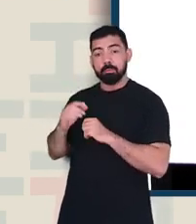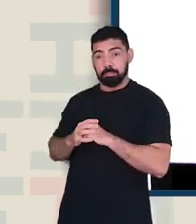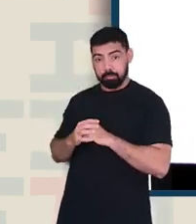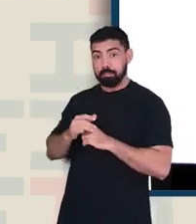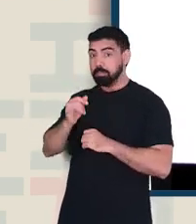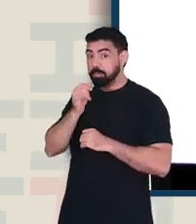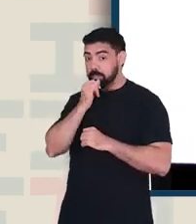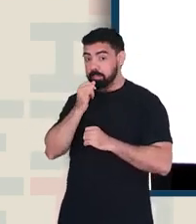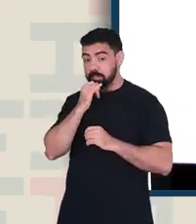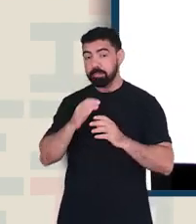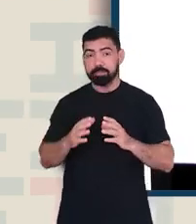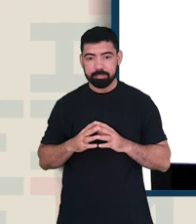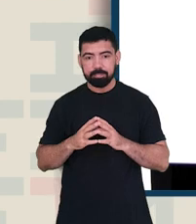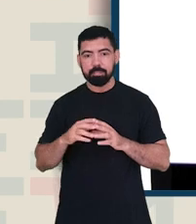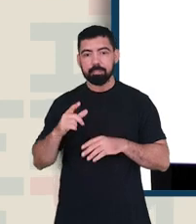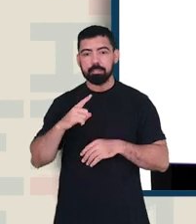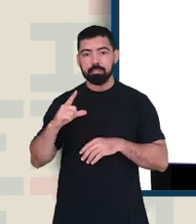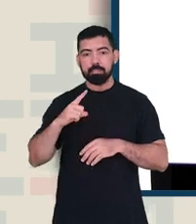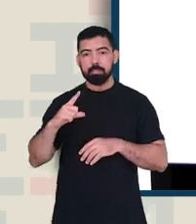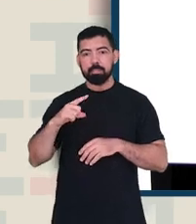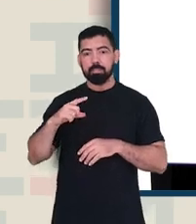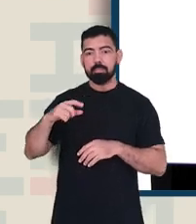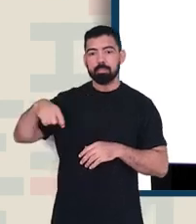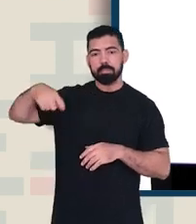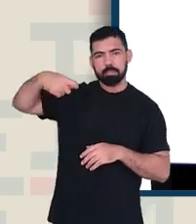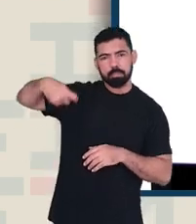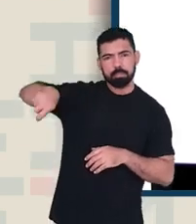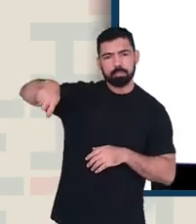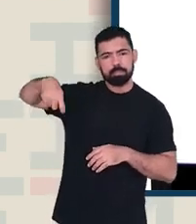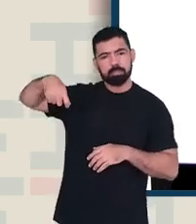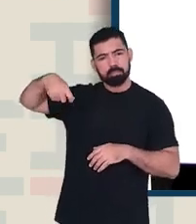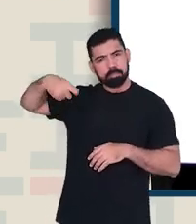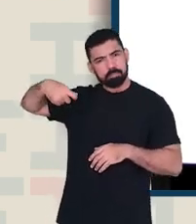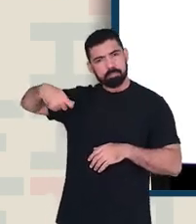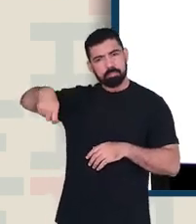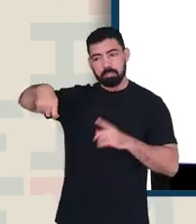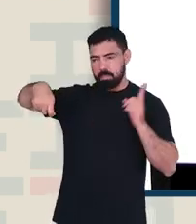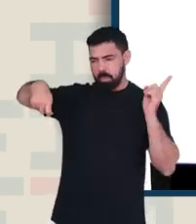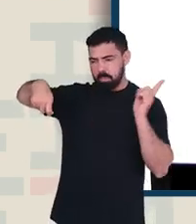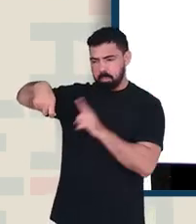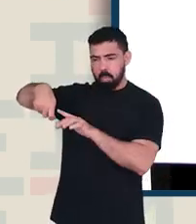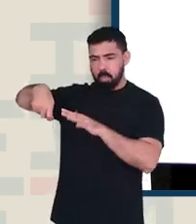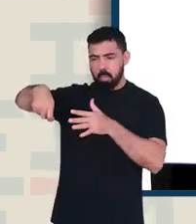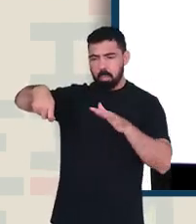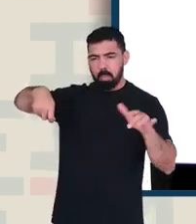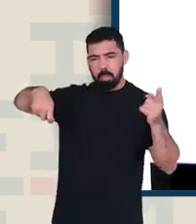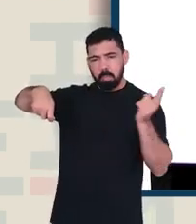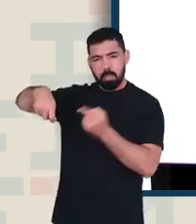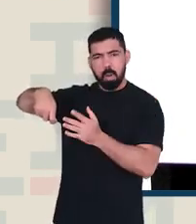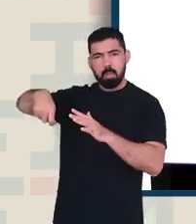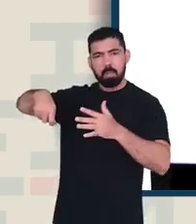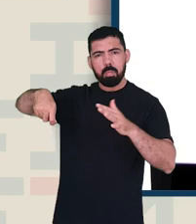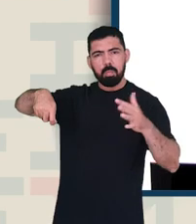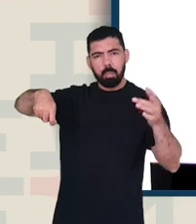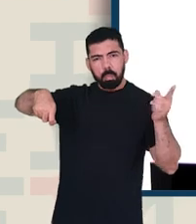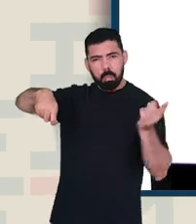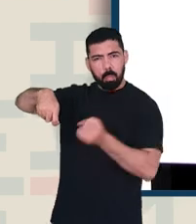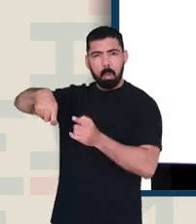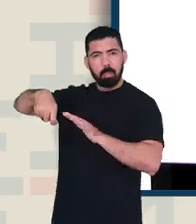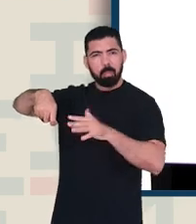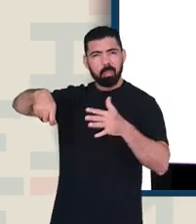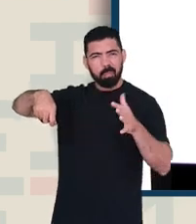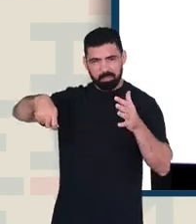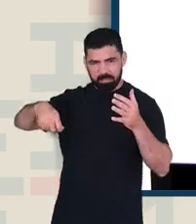desse ataque, há um som como que tende a crescer,